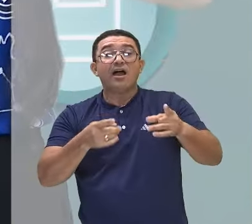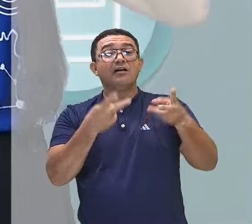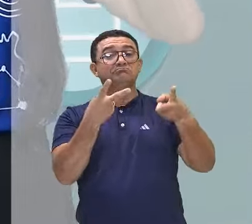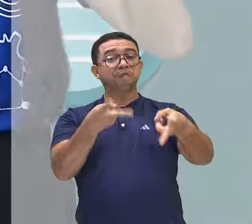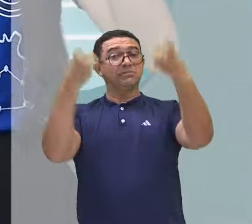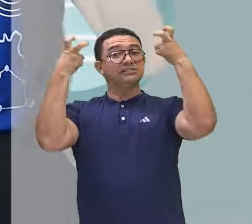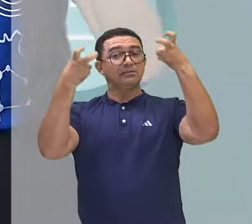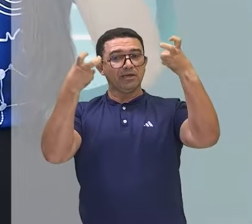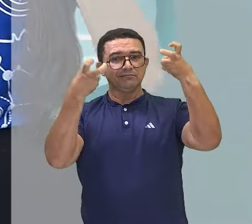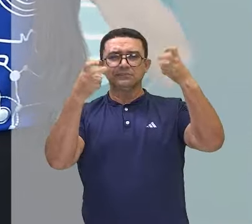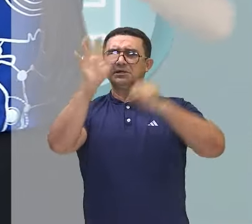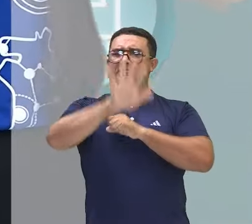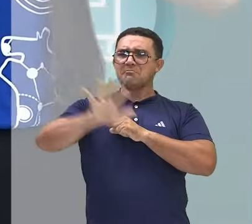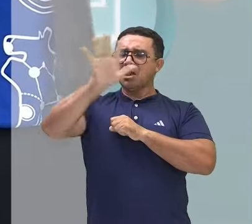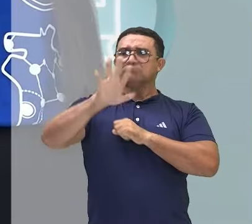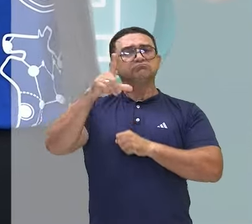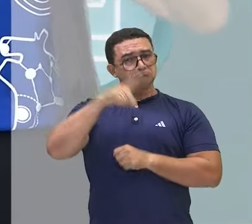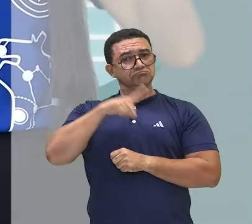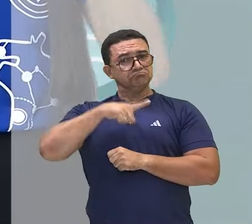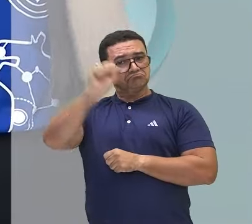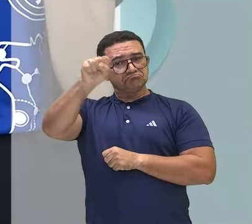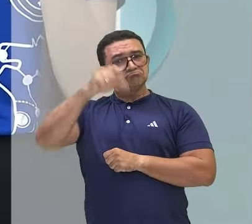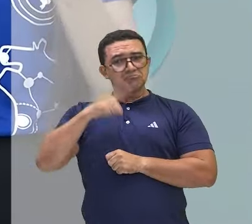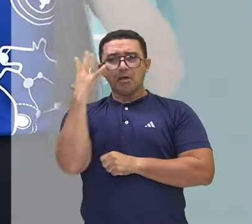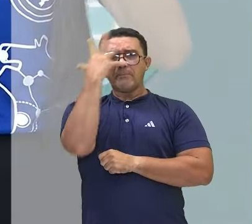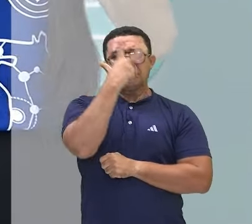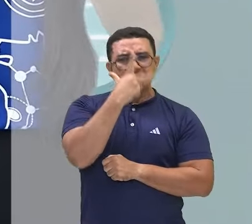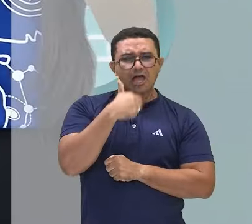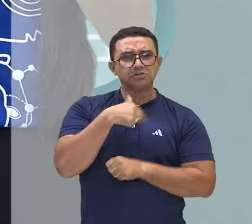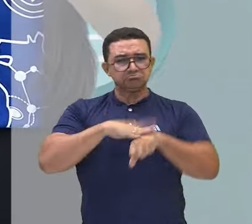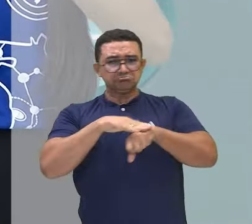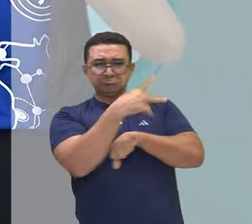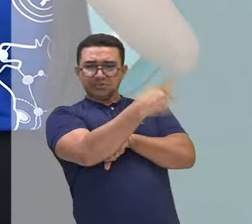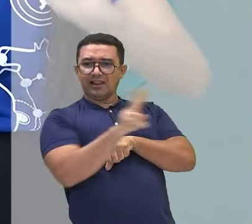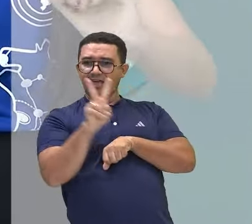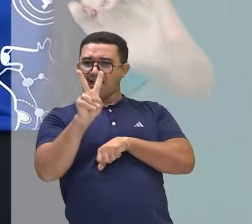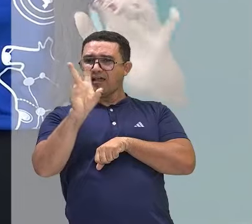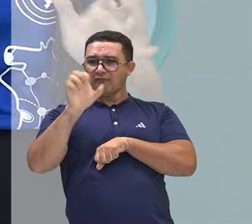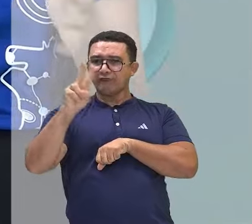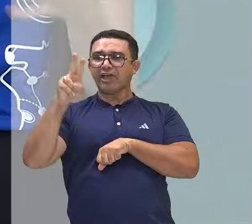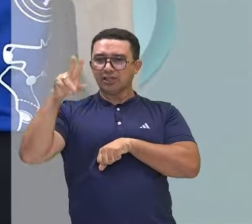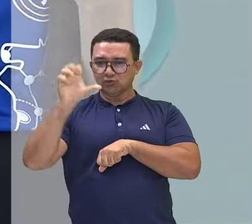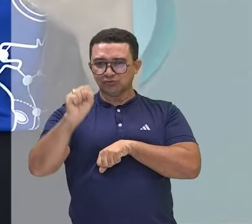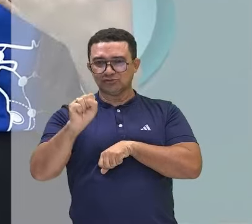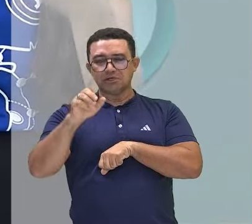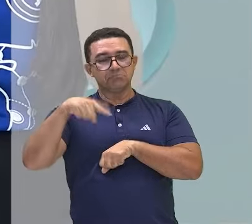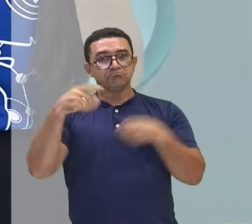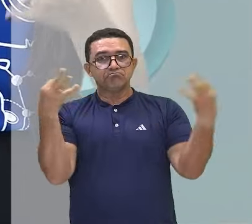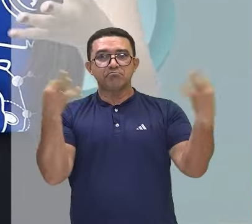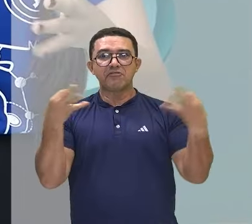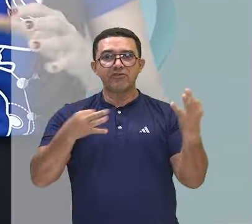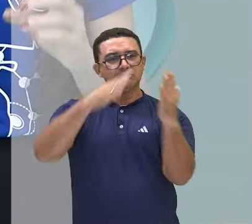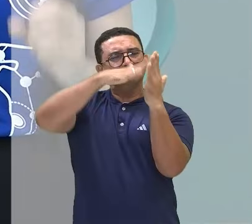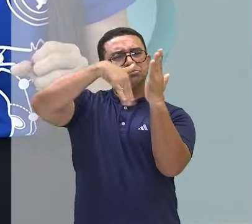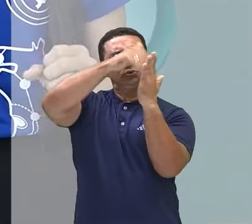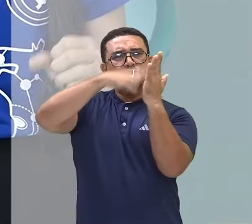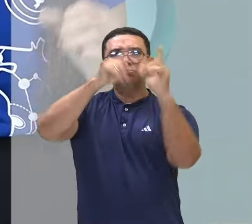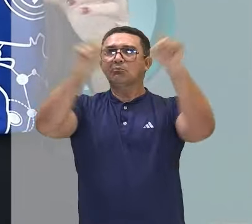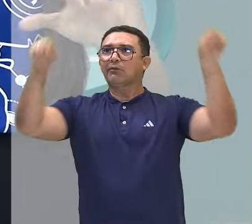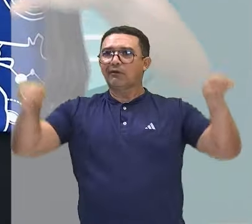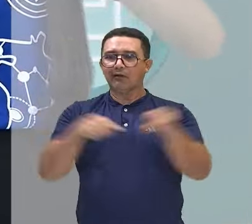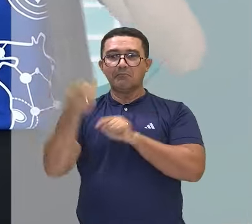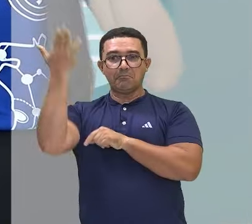imagem, que existe essa beleza, que existe essa formosura, e por isso que ela diz aí que é uma perfeição da formosura